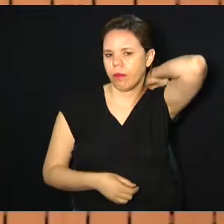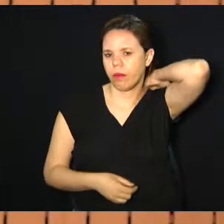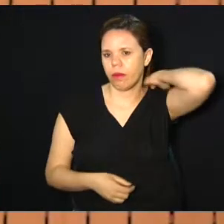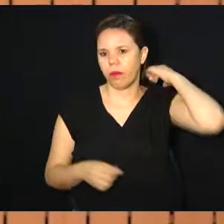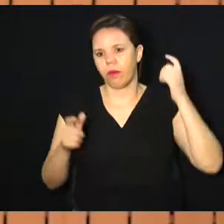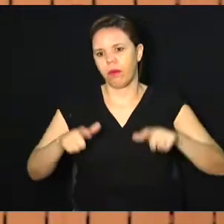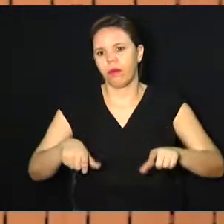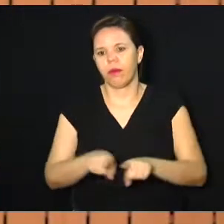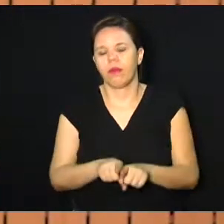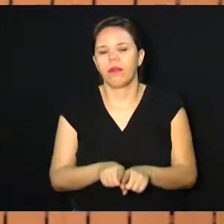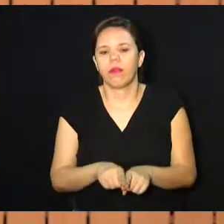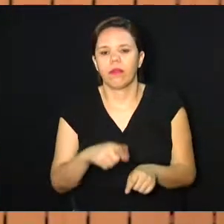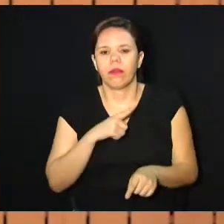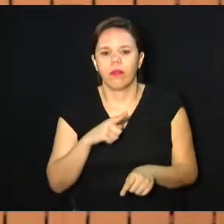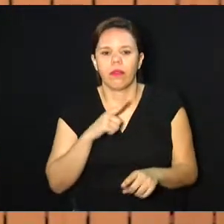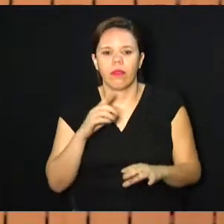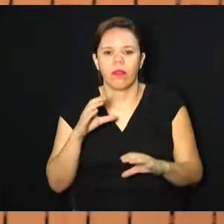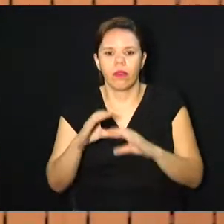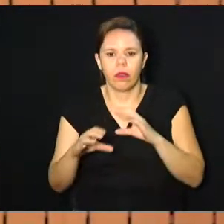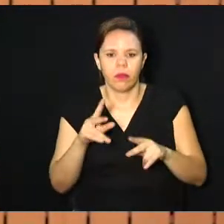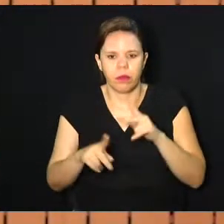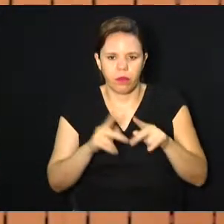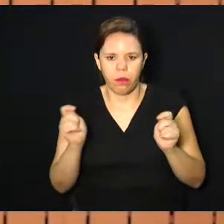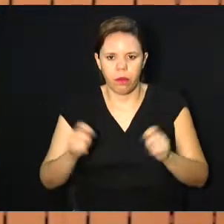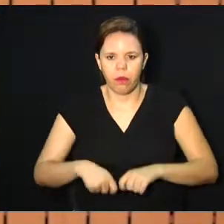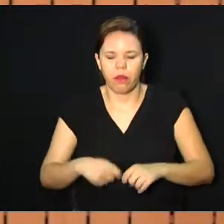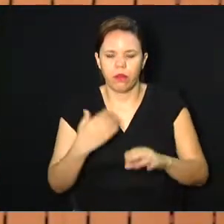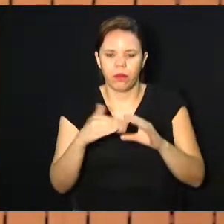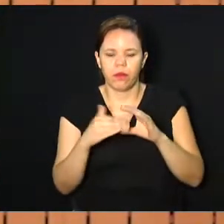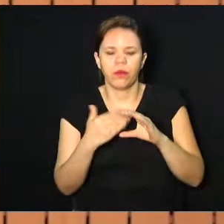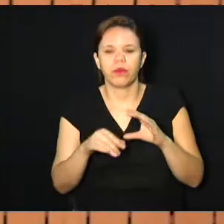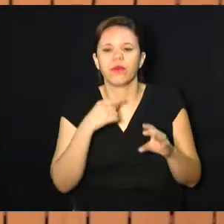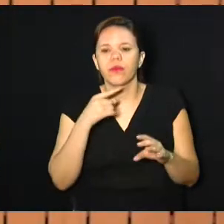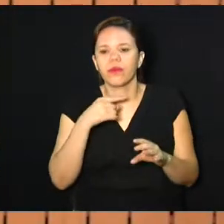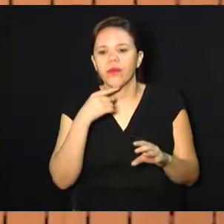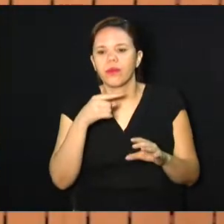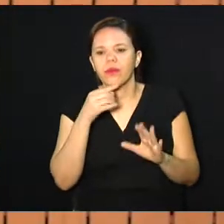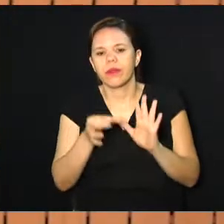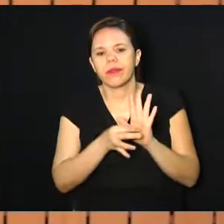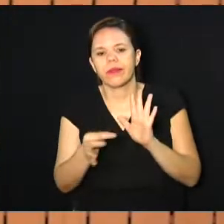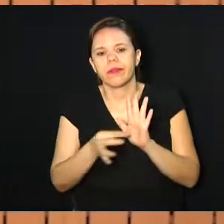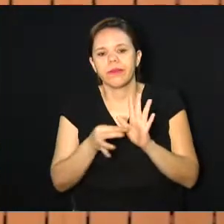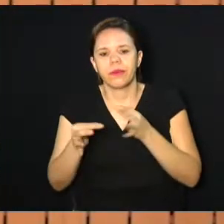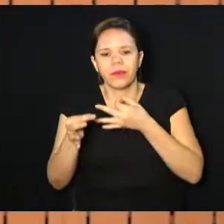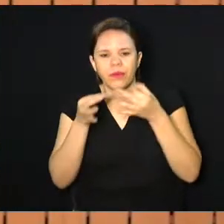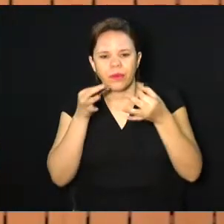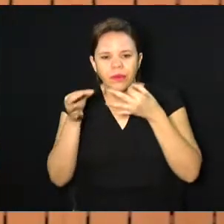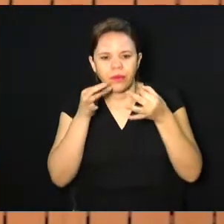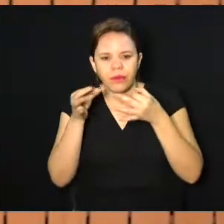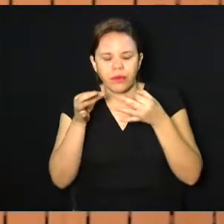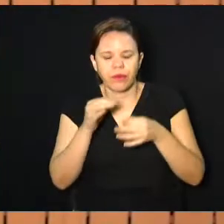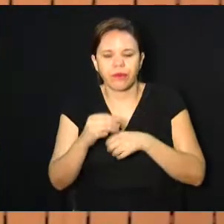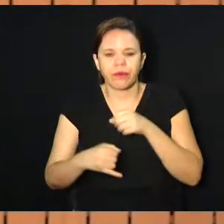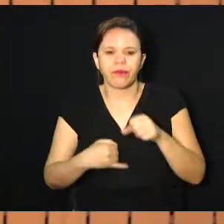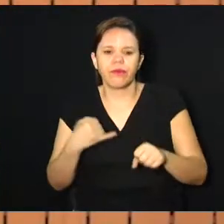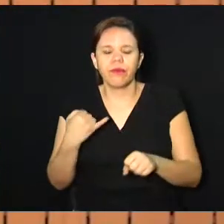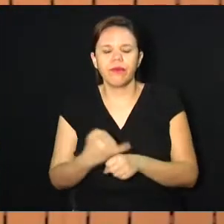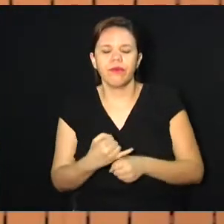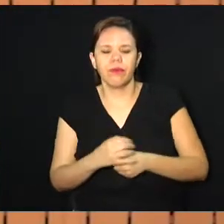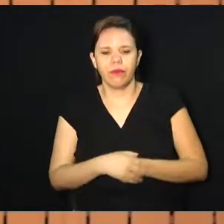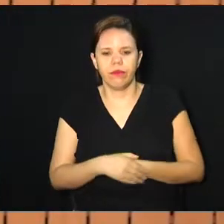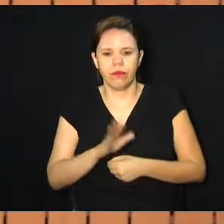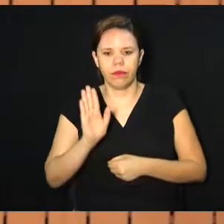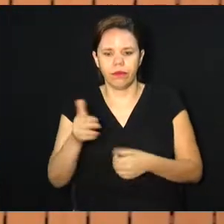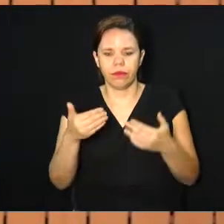espaço também possui um canal para que a população possa enviar dúvidas, críticas e sugestões. O site ele já